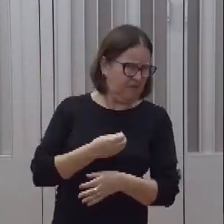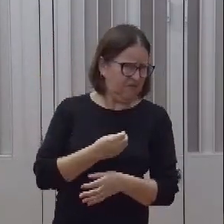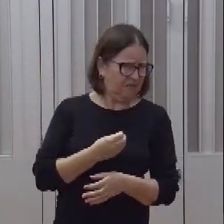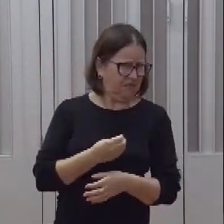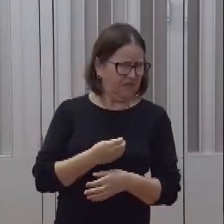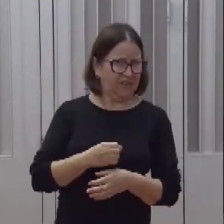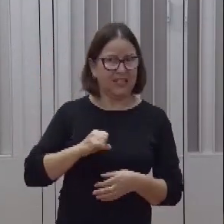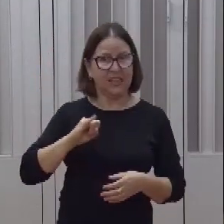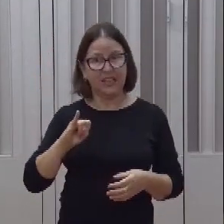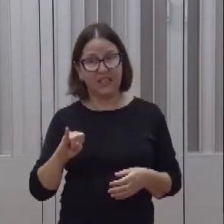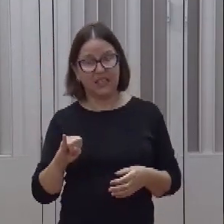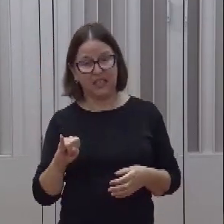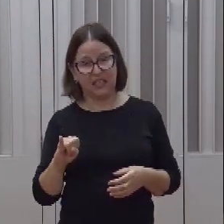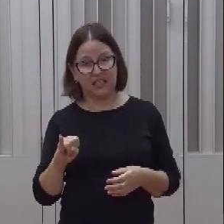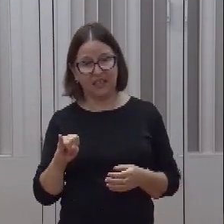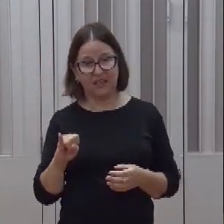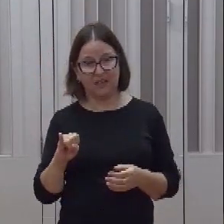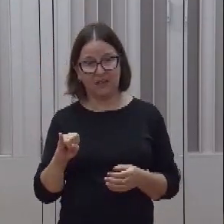se for